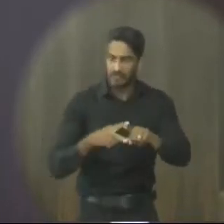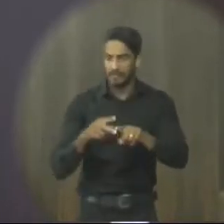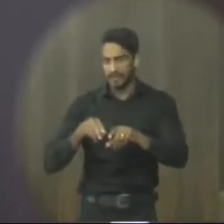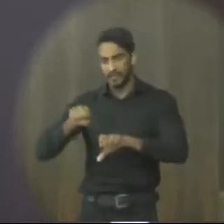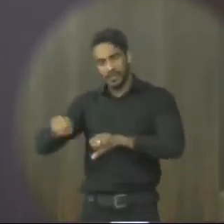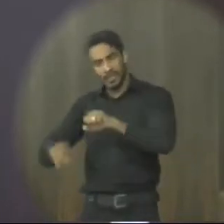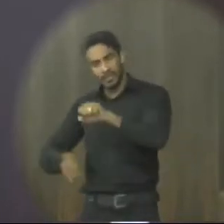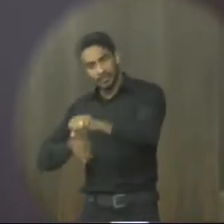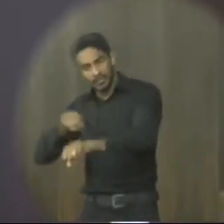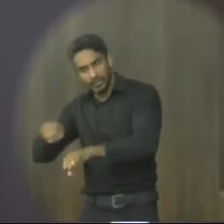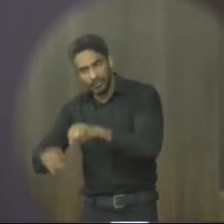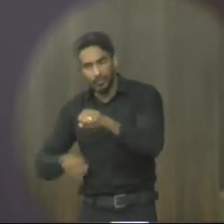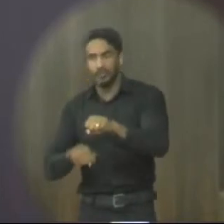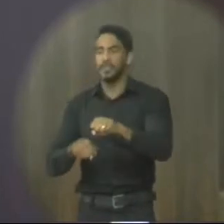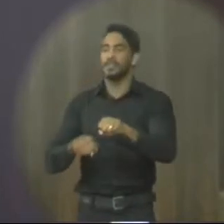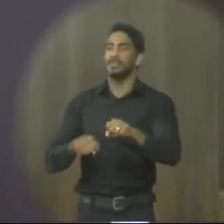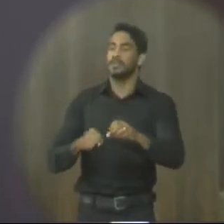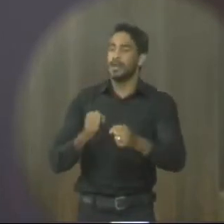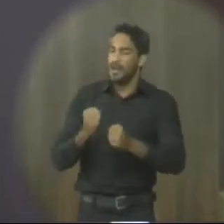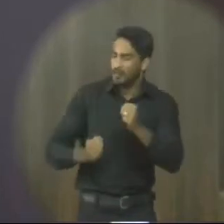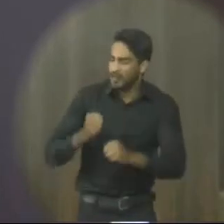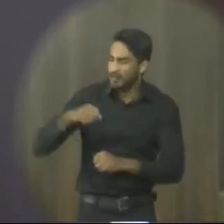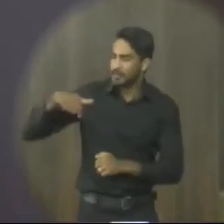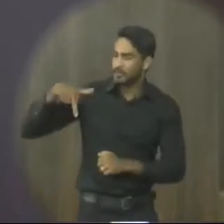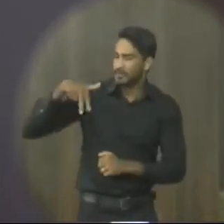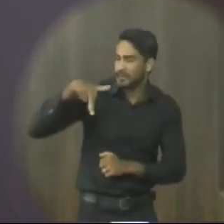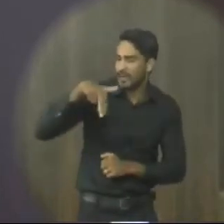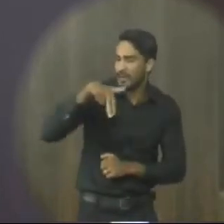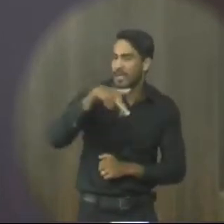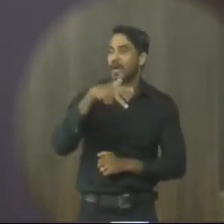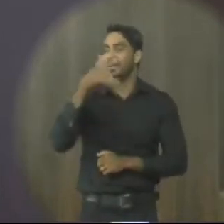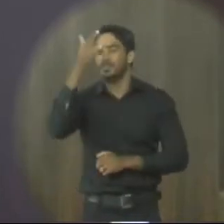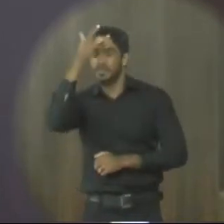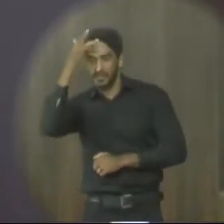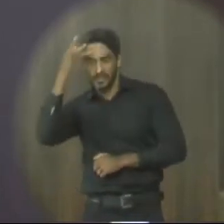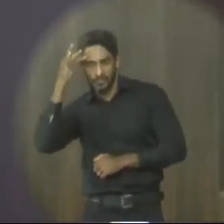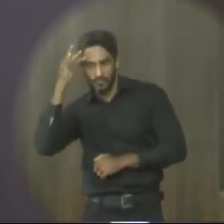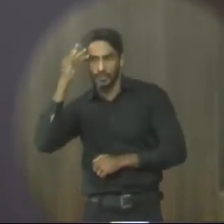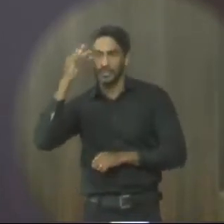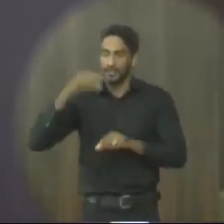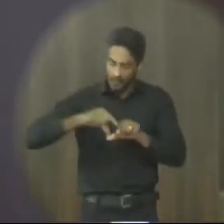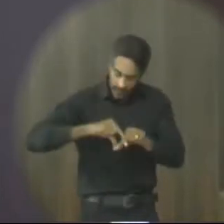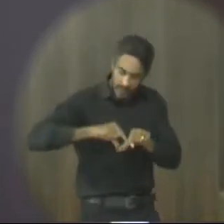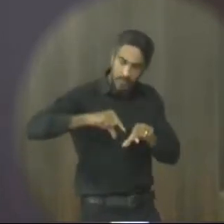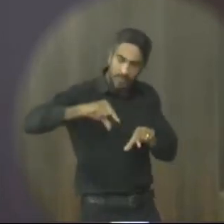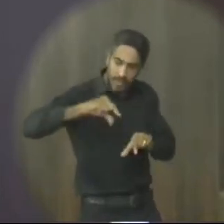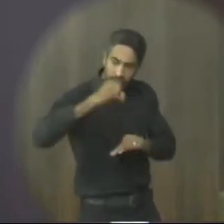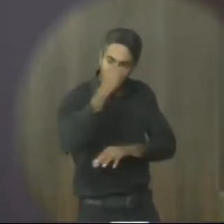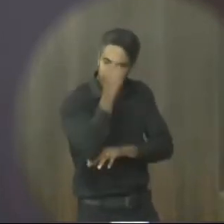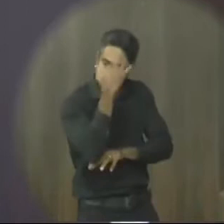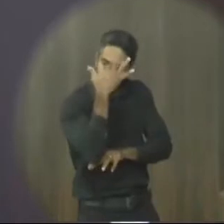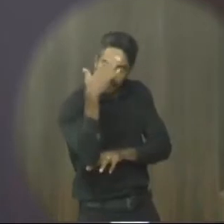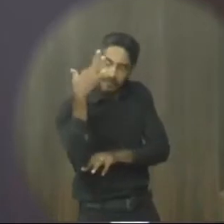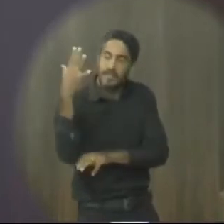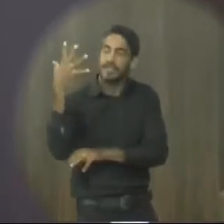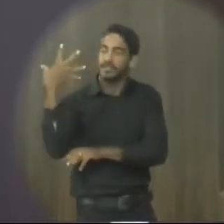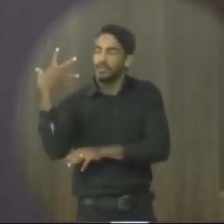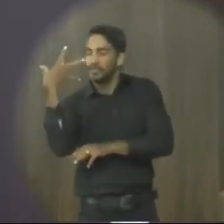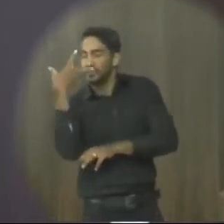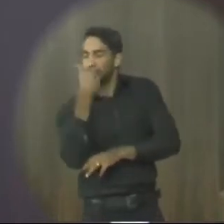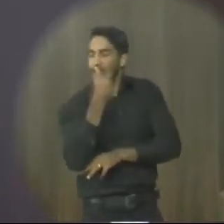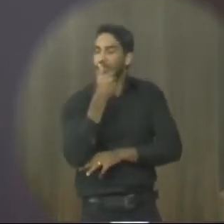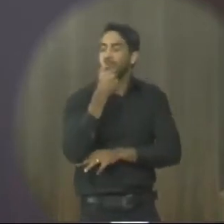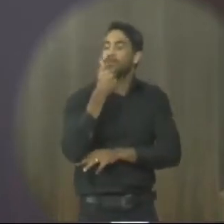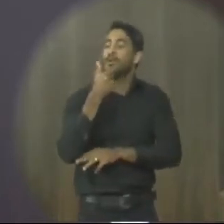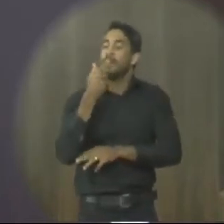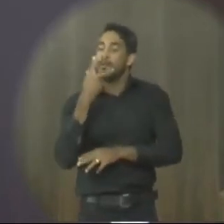ciclovia, pista de cooper, pista de caminhada, vamos fazer um canteiro central bacana, com paisagismo. Então vai